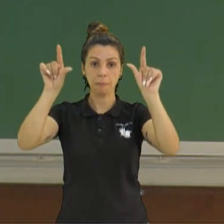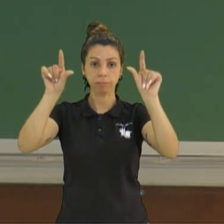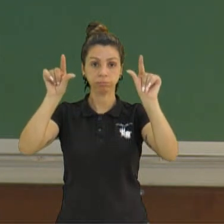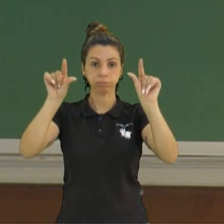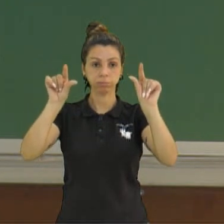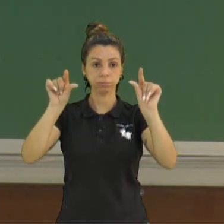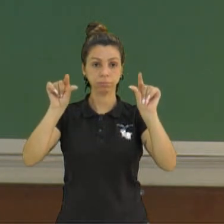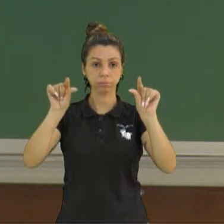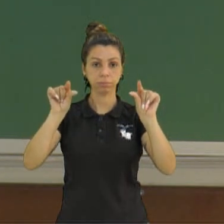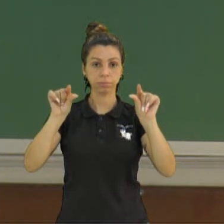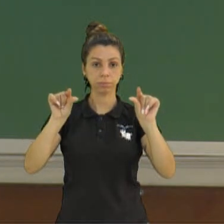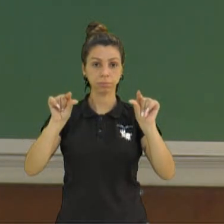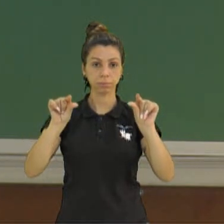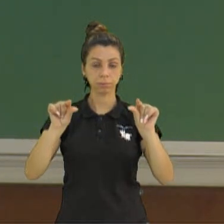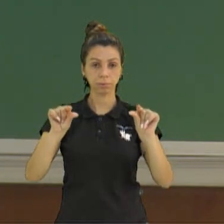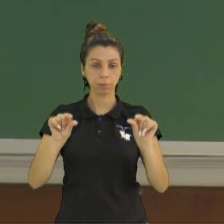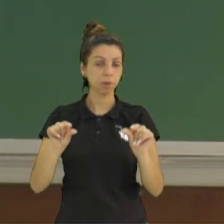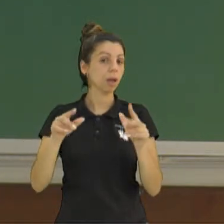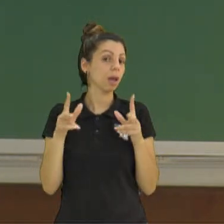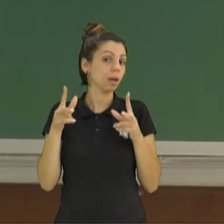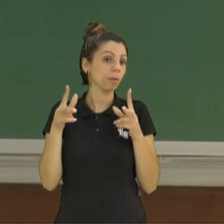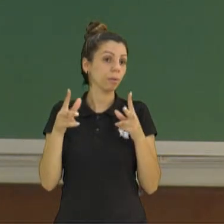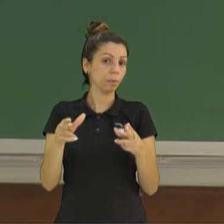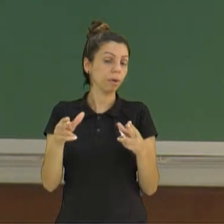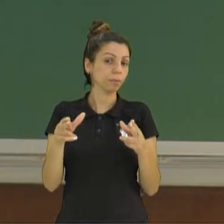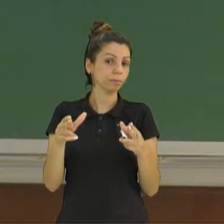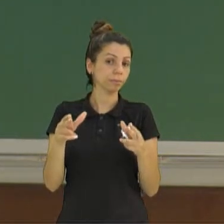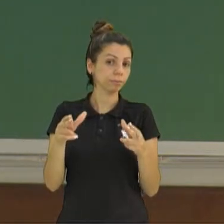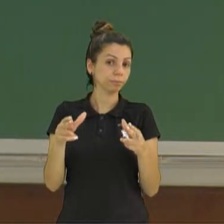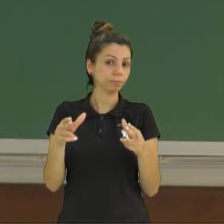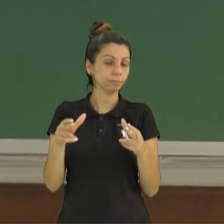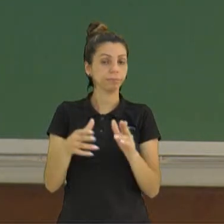terça parte, reduzindo a terça parte. Essas grandezas são o quê?